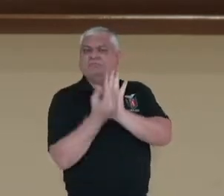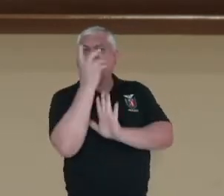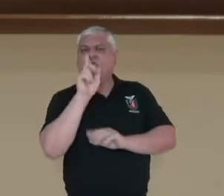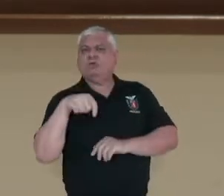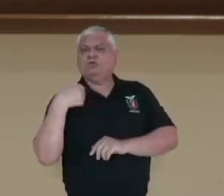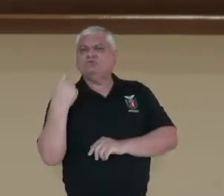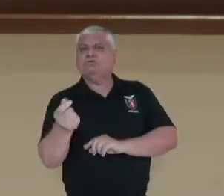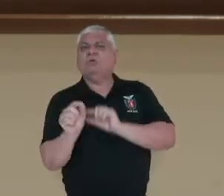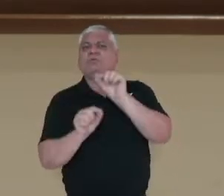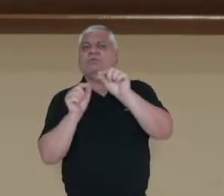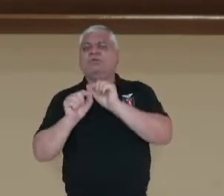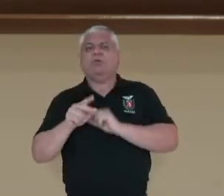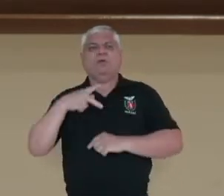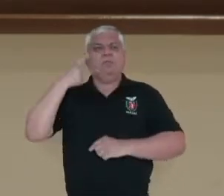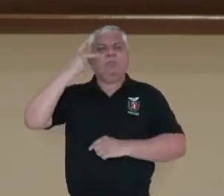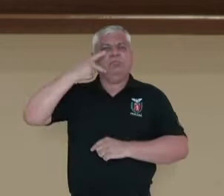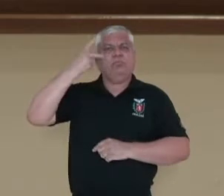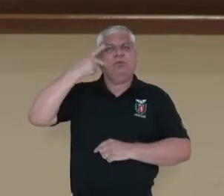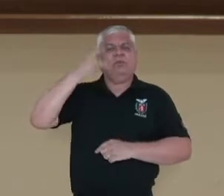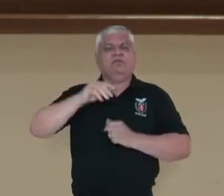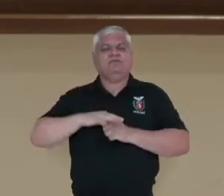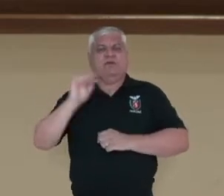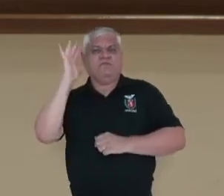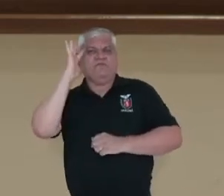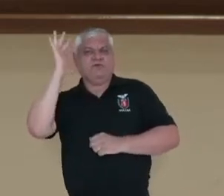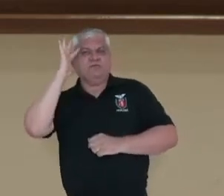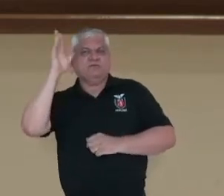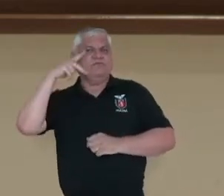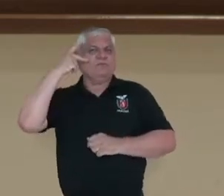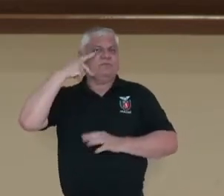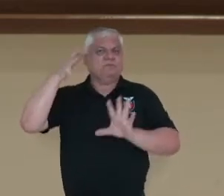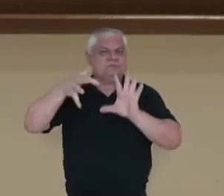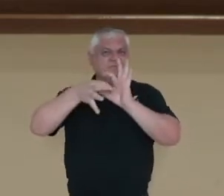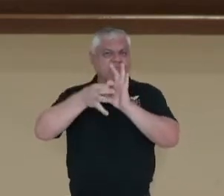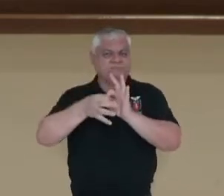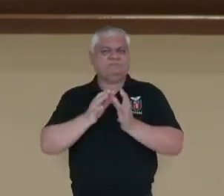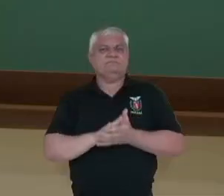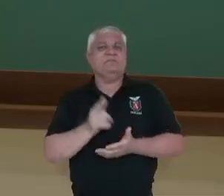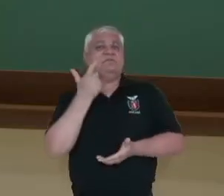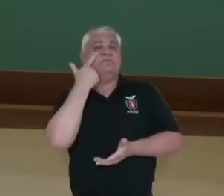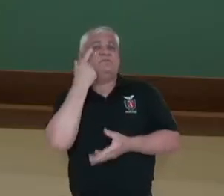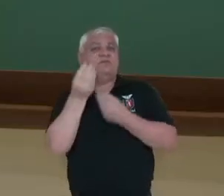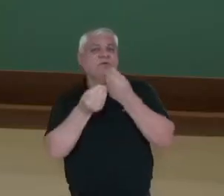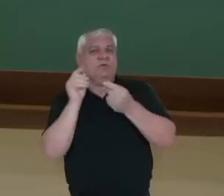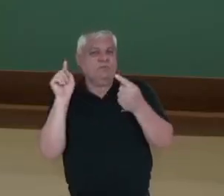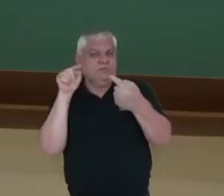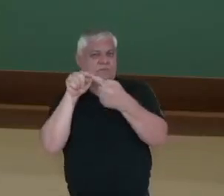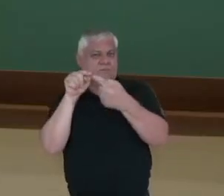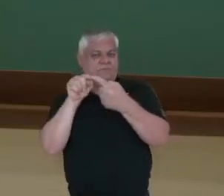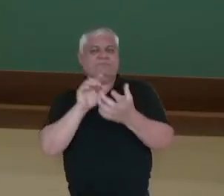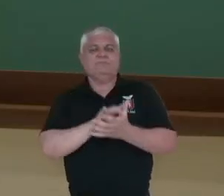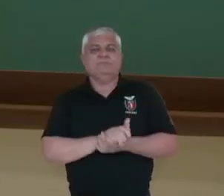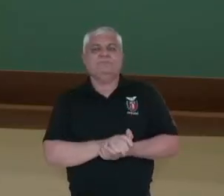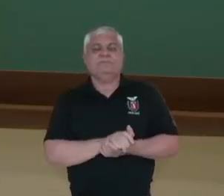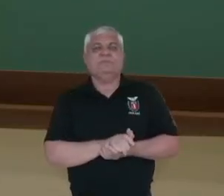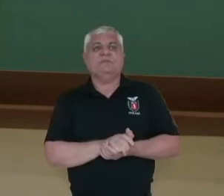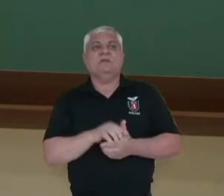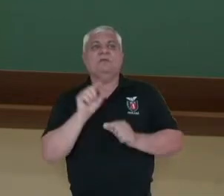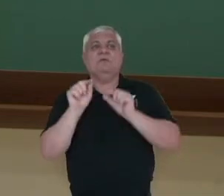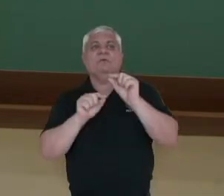sobre a política, filosofia política. Vamos ver os nossos objetivos? Então hoje